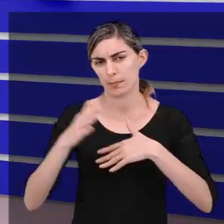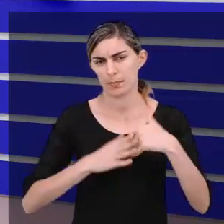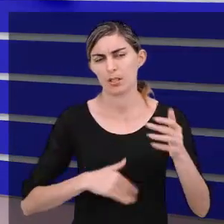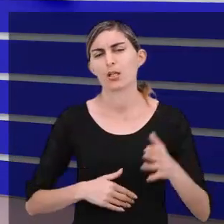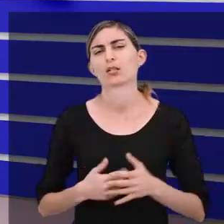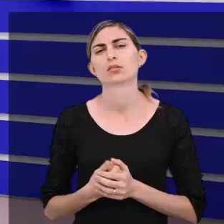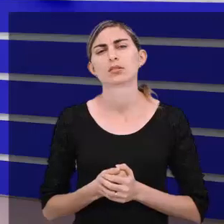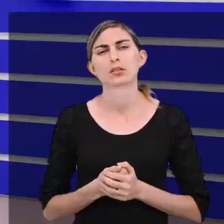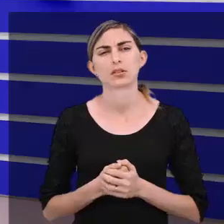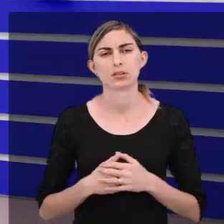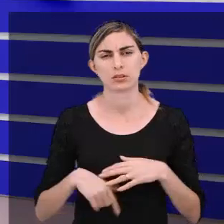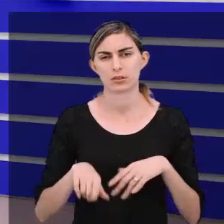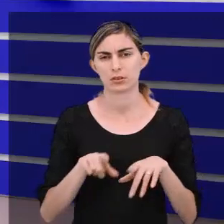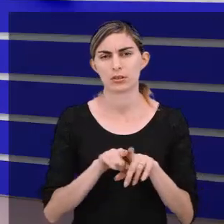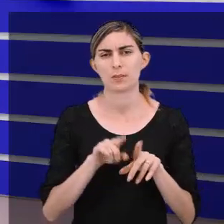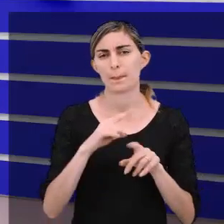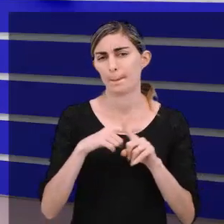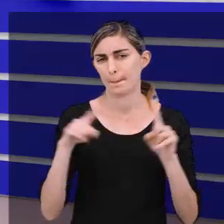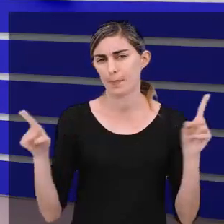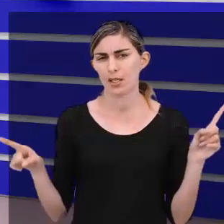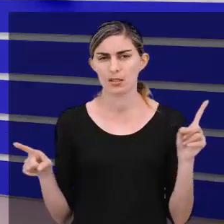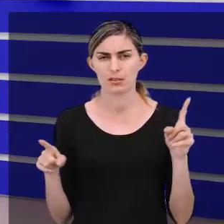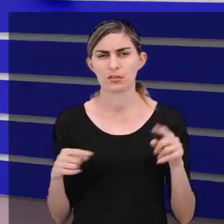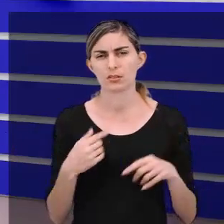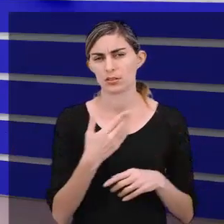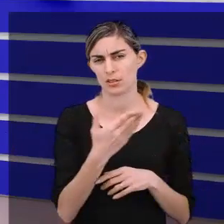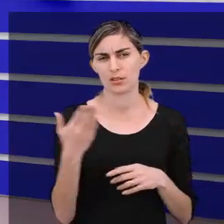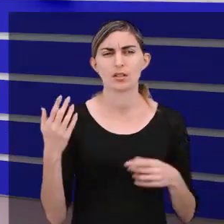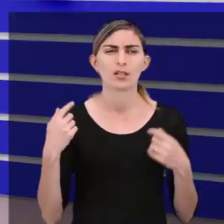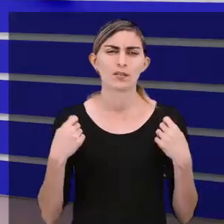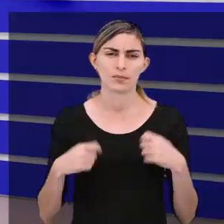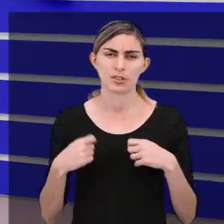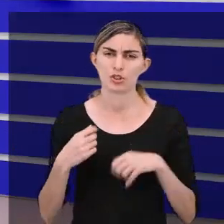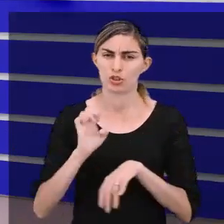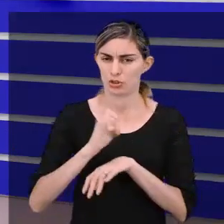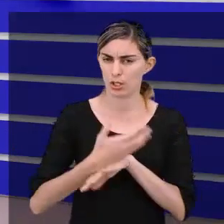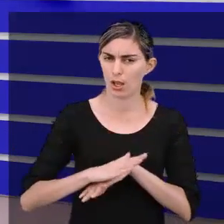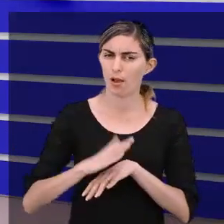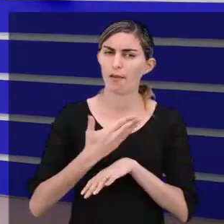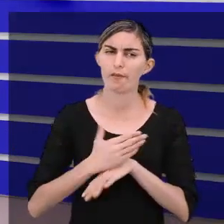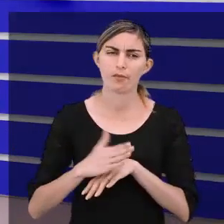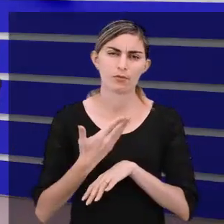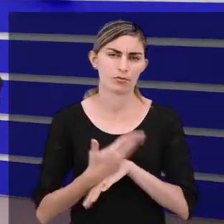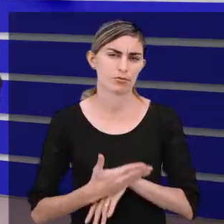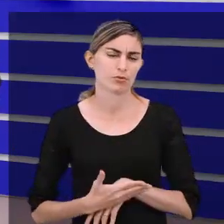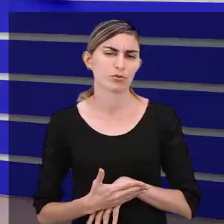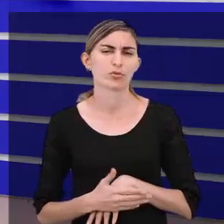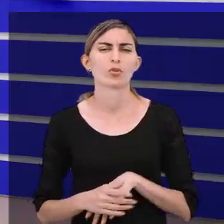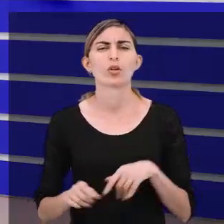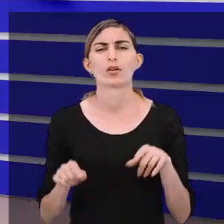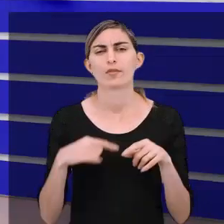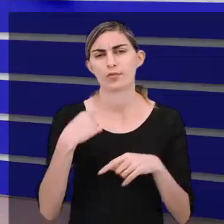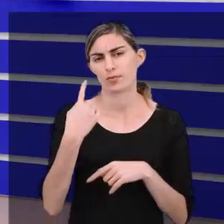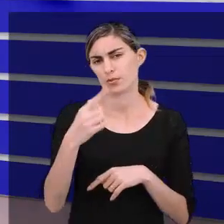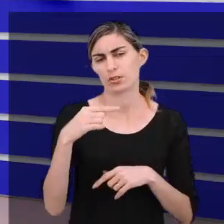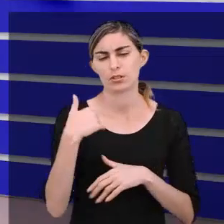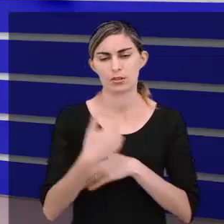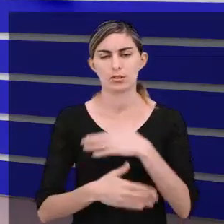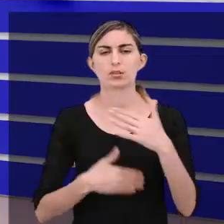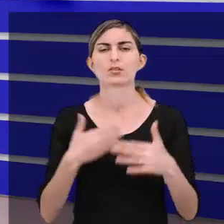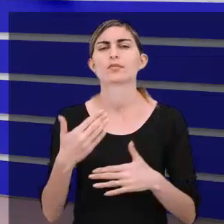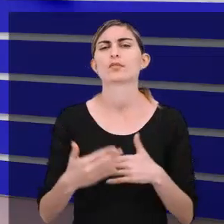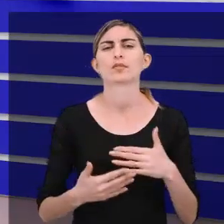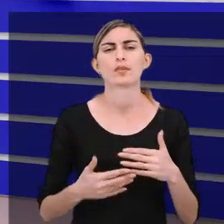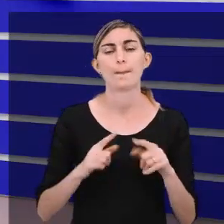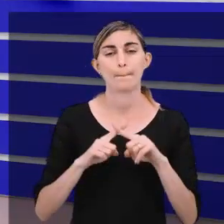aí algumas aulas práticas, mas assim, é preciso de estágio também. De estágio, exatamente, para você vai desenvolvendo,